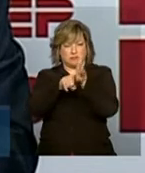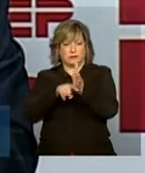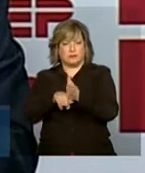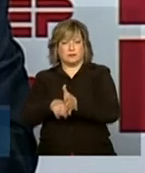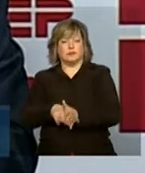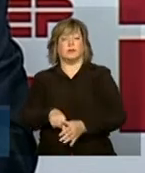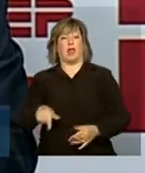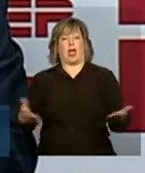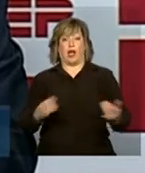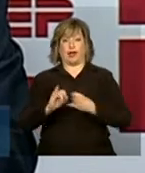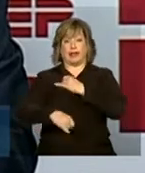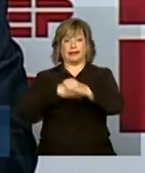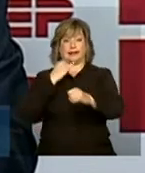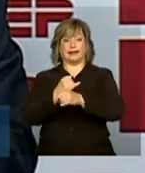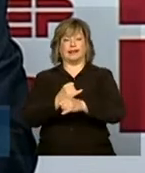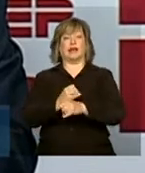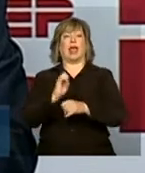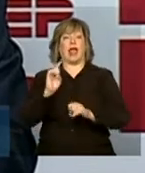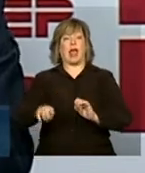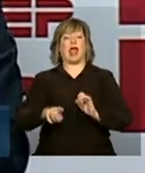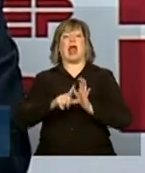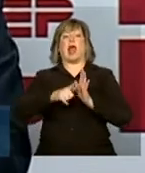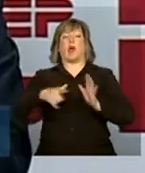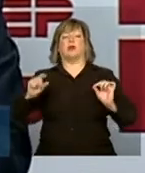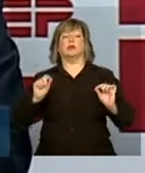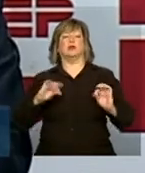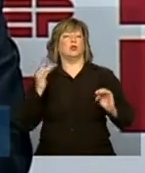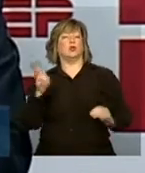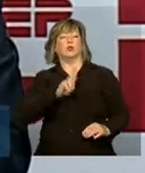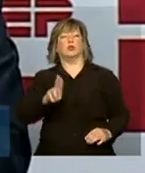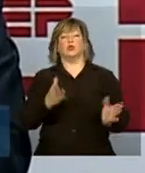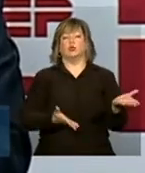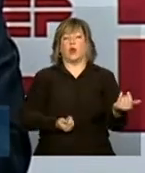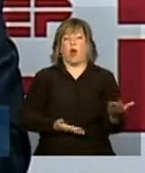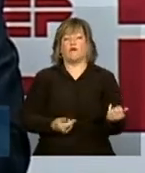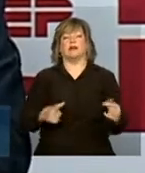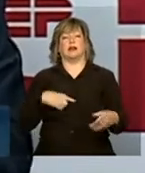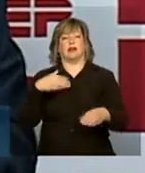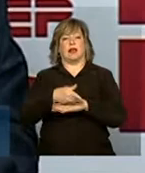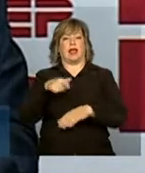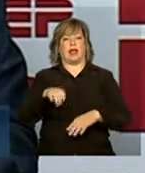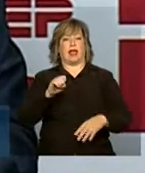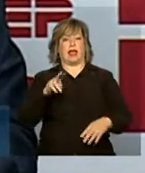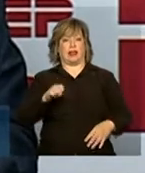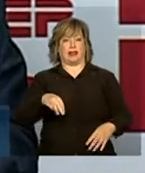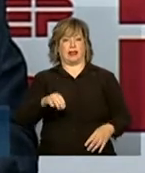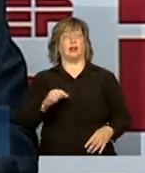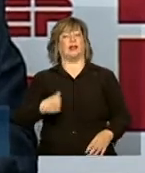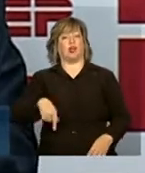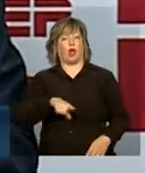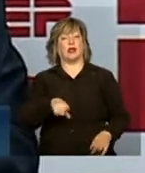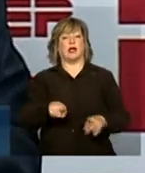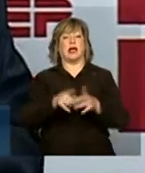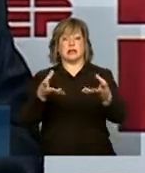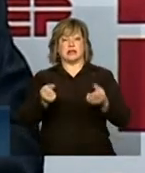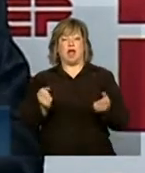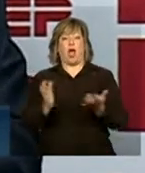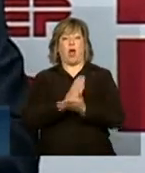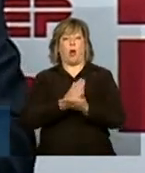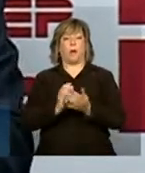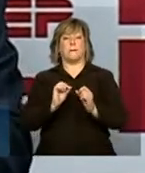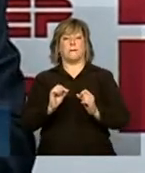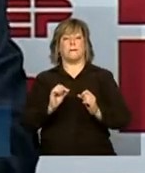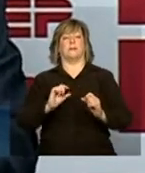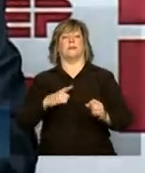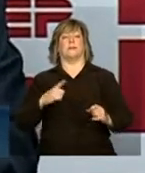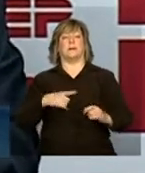a internet é uma linguagem muito utilizada pelos jovens, pelos que participam do Enem. Nós recebemos algumas mensagens, vou ler uma